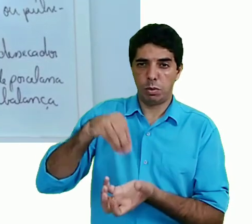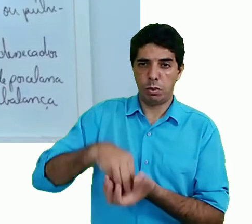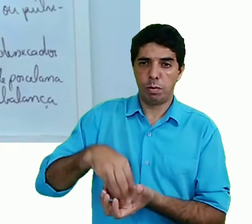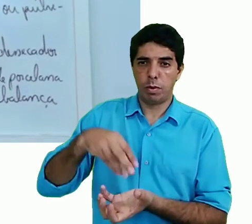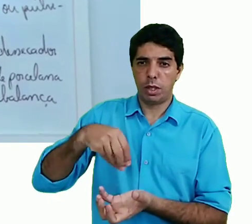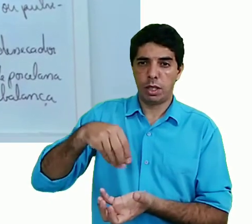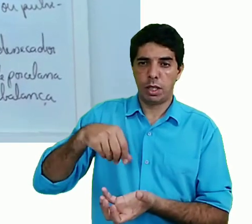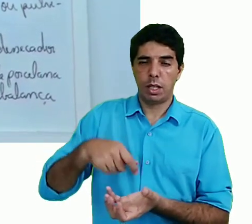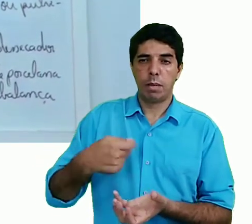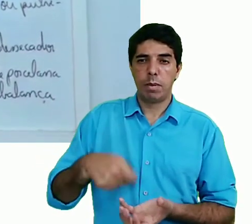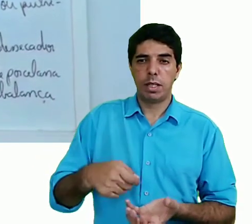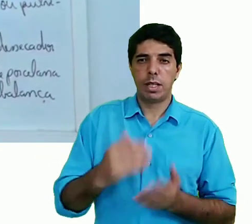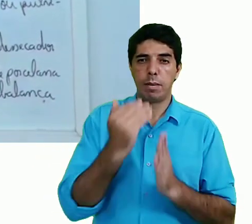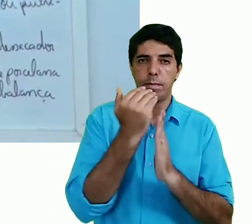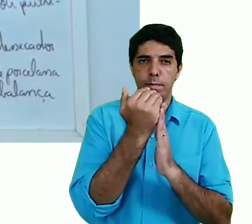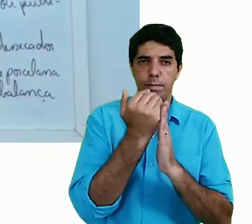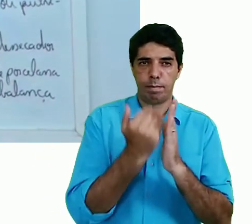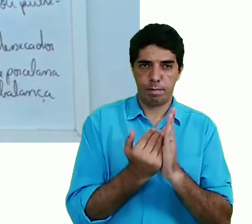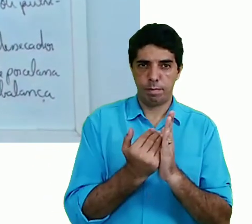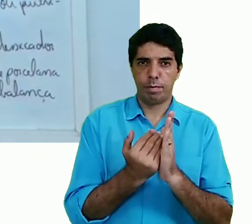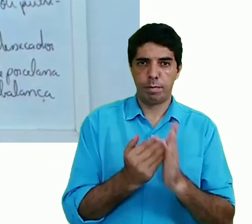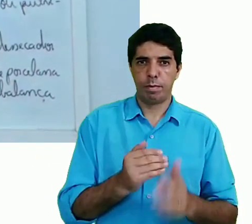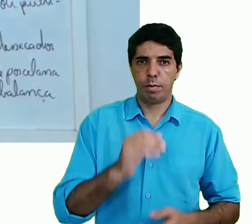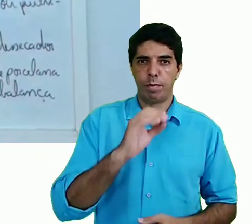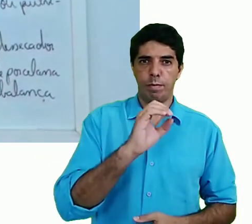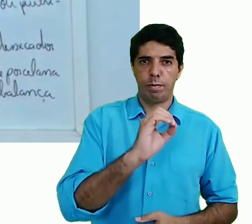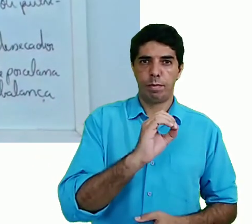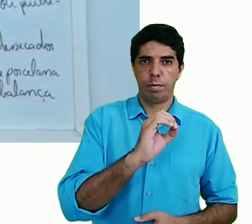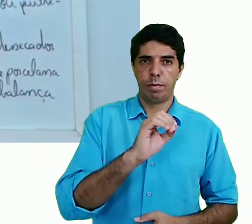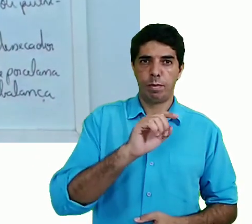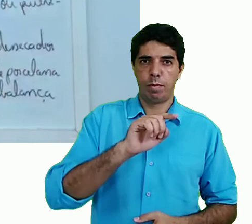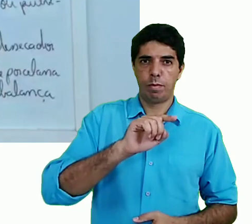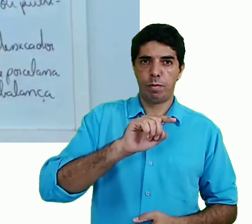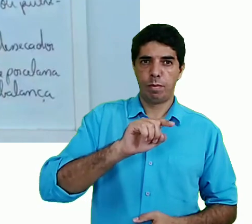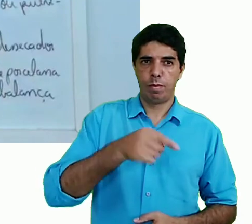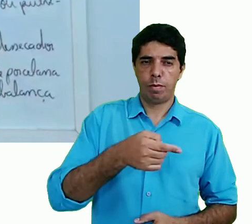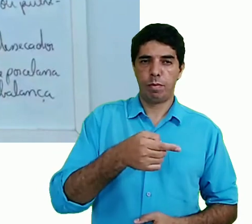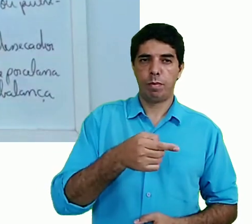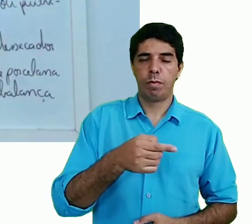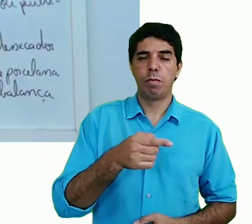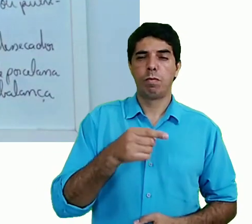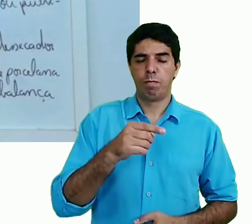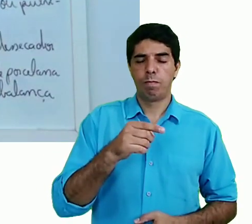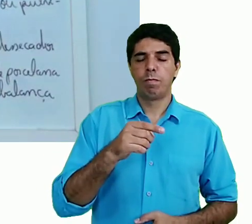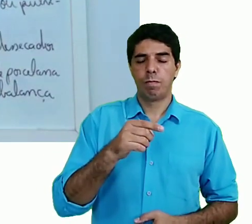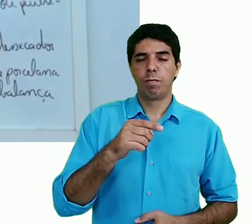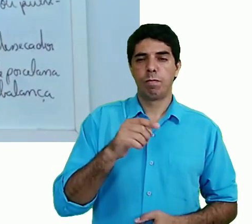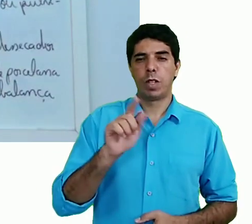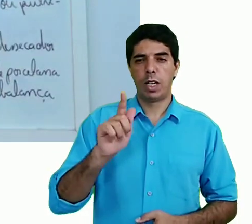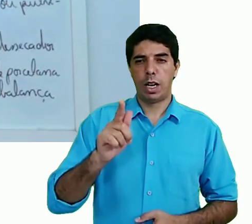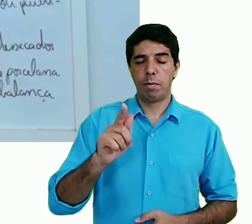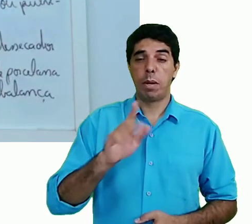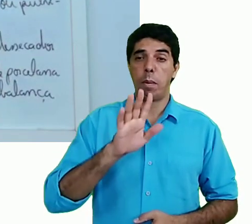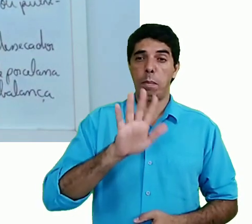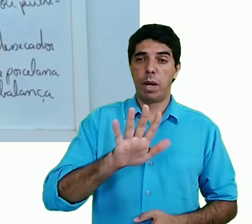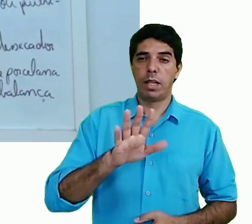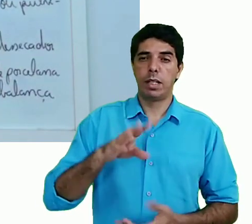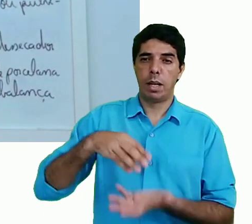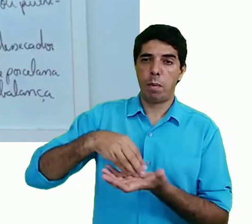quantidade bem menor, 0,5 gramas. Mas, como iremos trabalhar com droga vegetal fragmentada